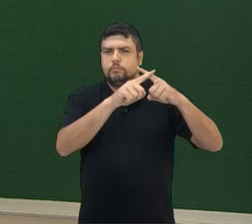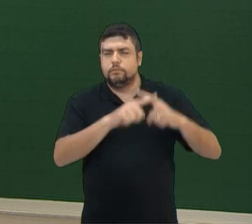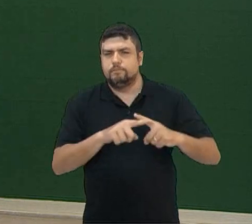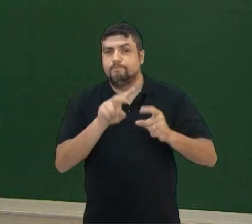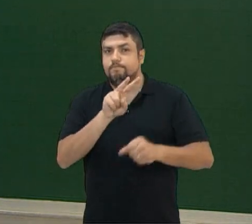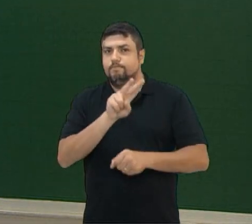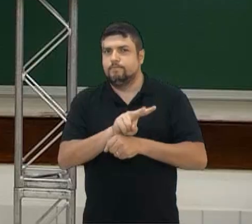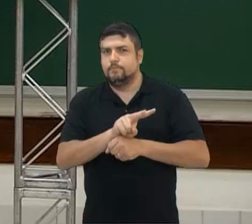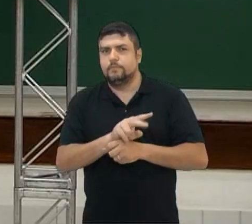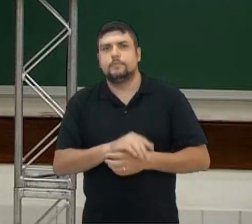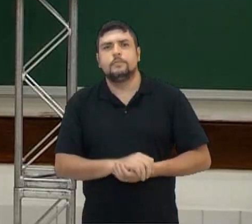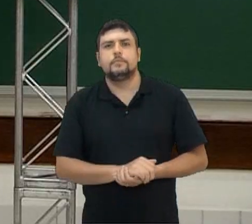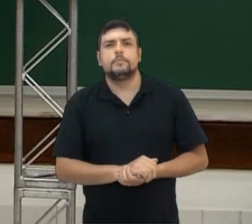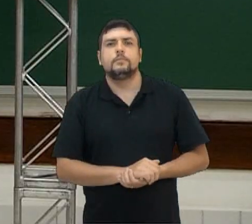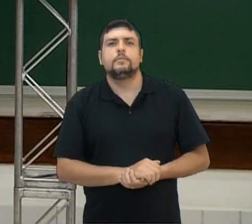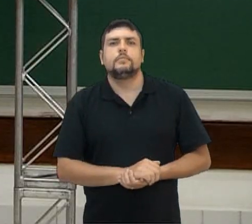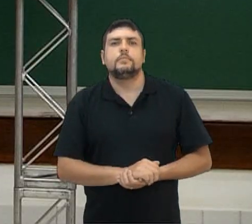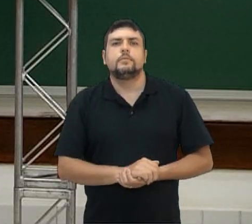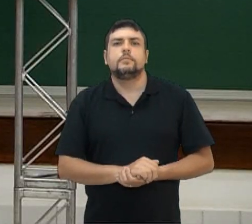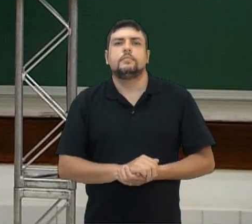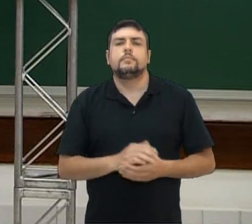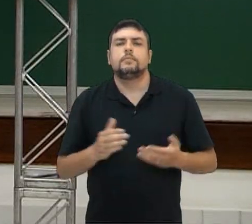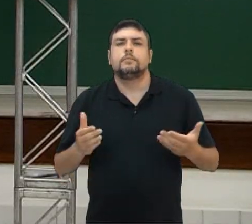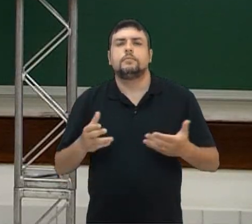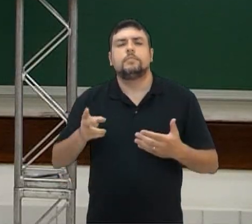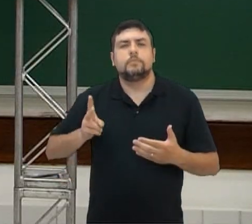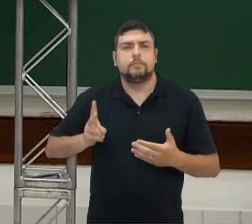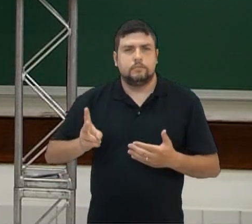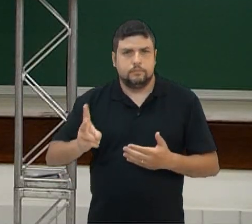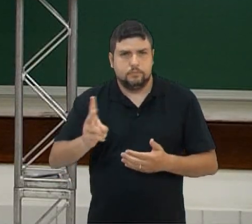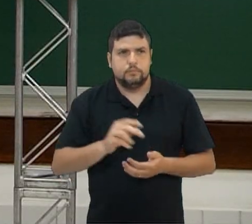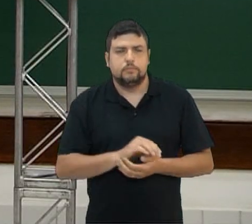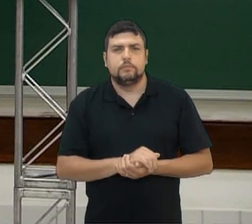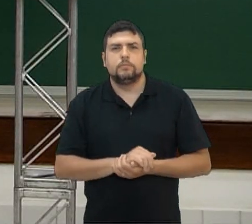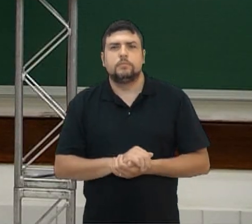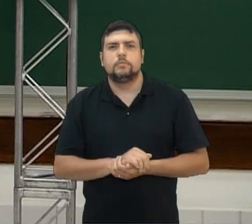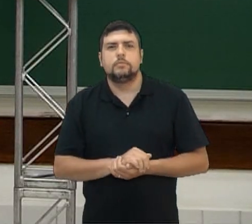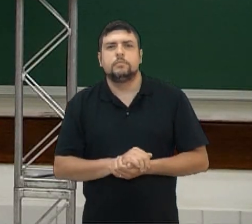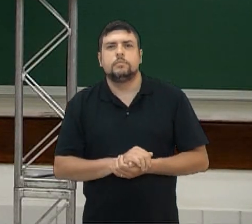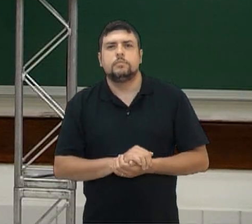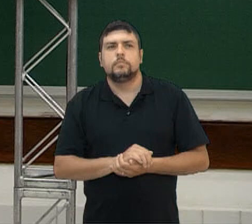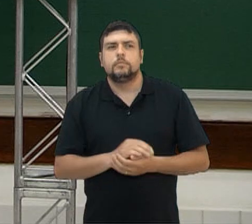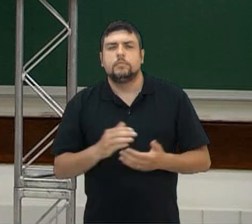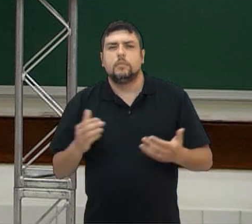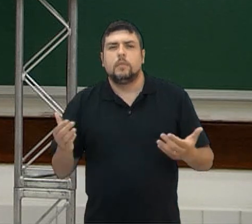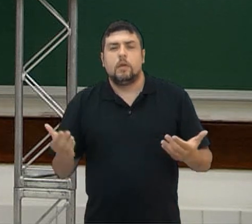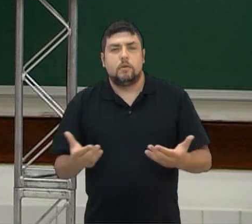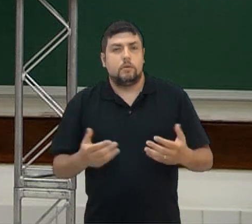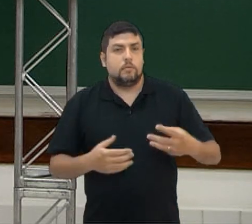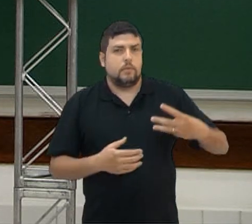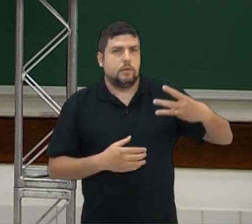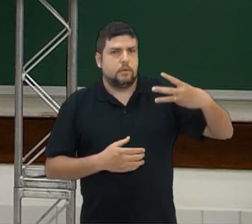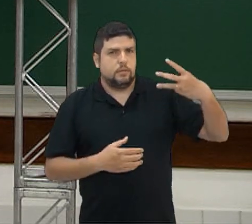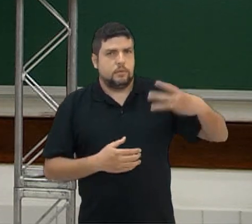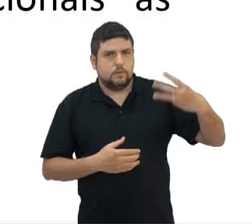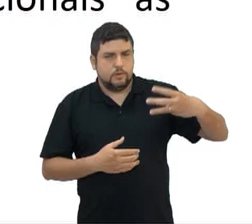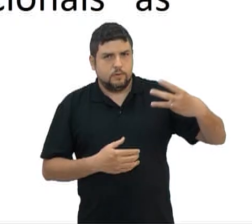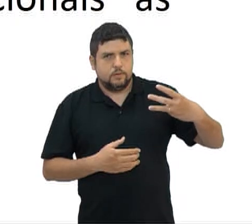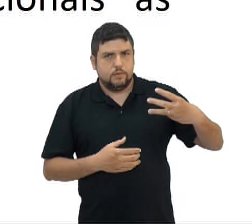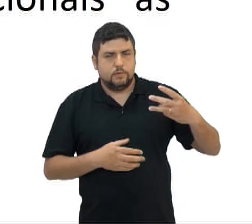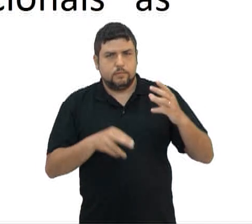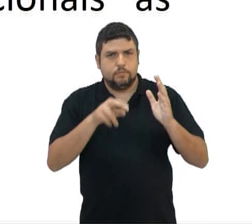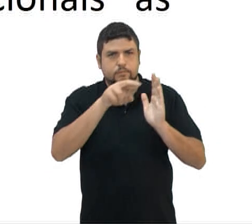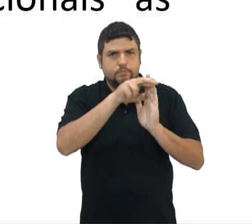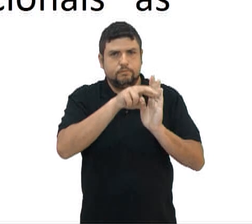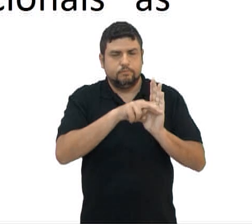bem? Então, lá. Então, continuando. Agora, nós vamos ver a terceira propriedade. Em